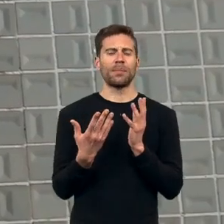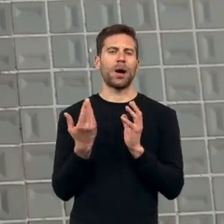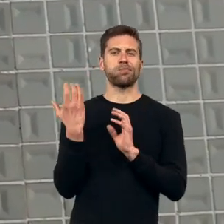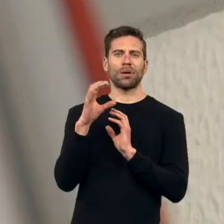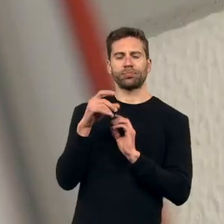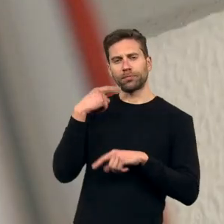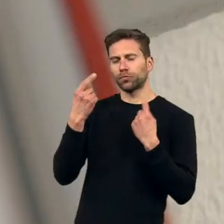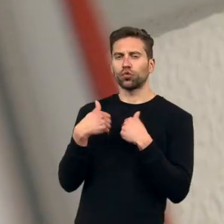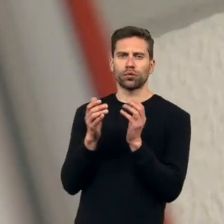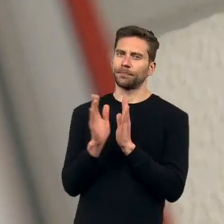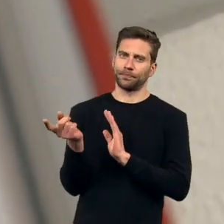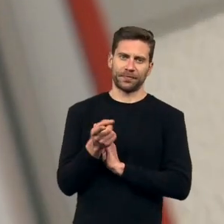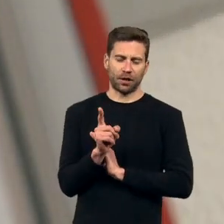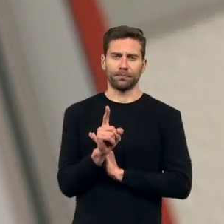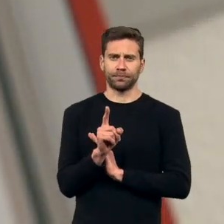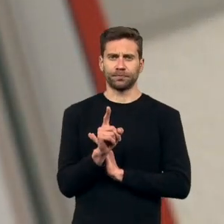publico, mas